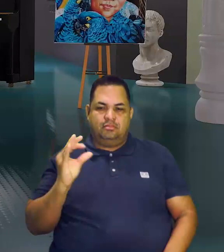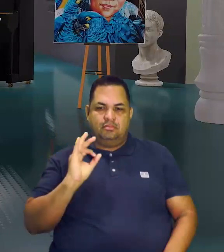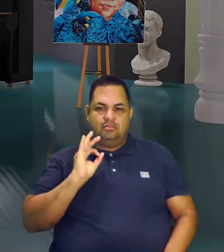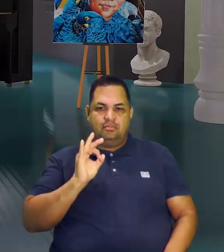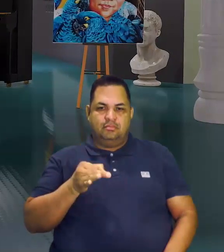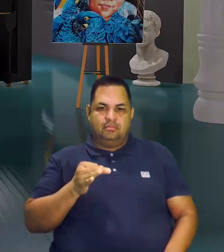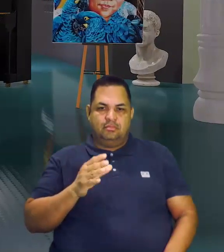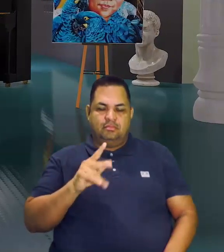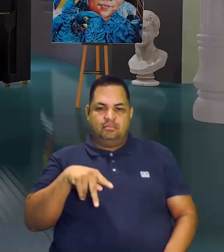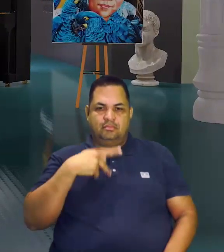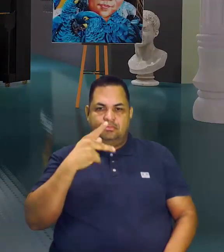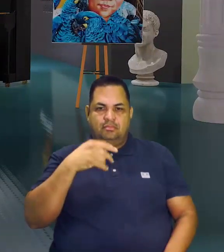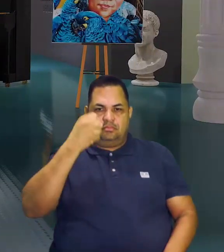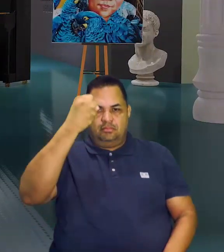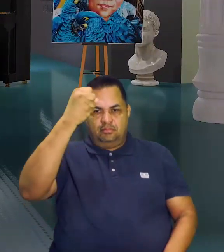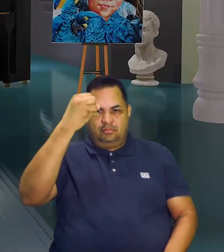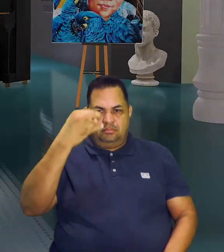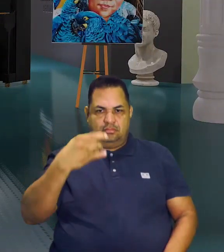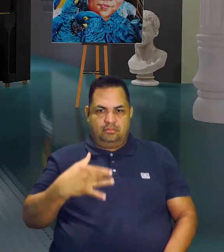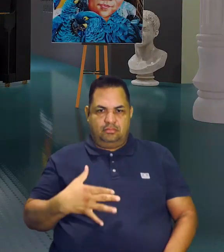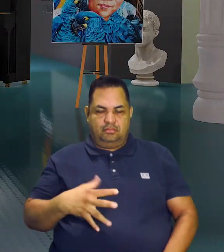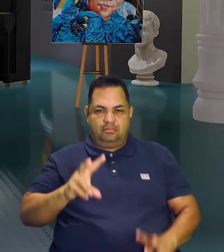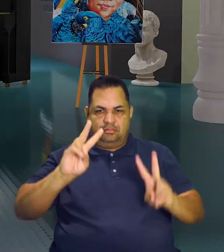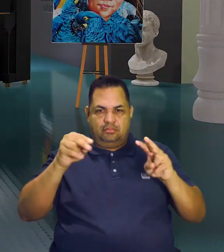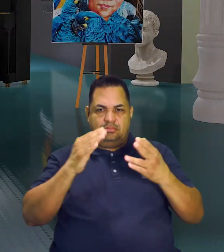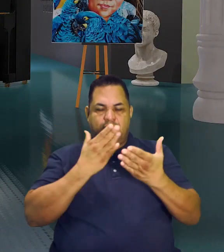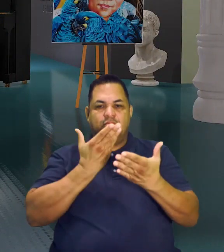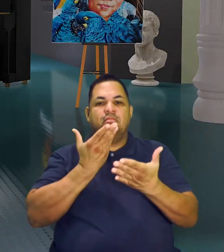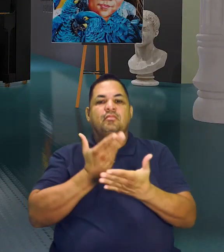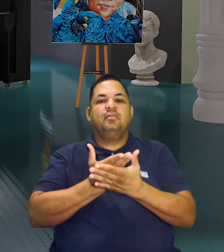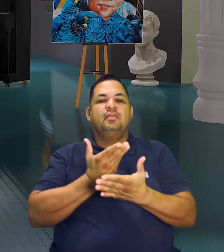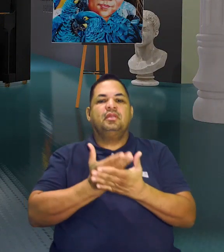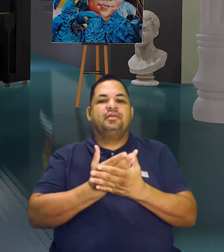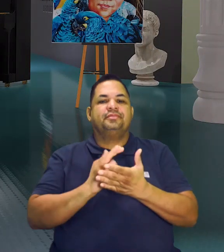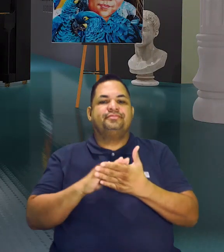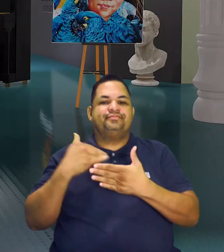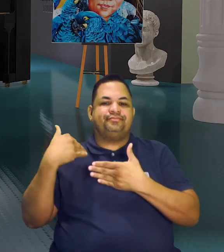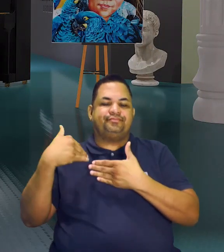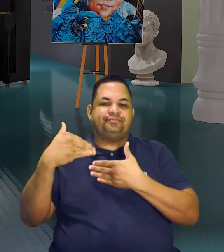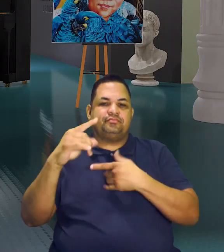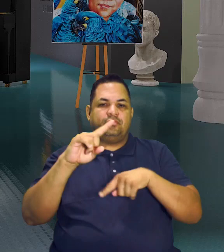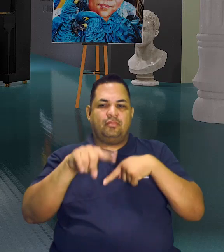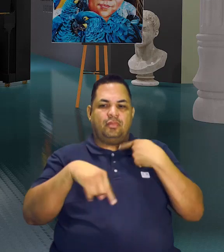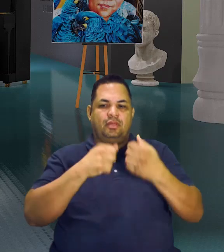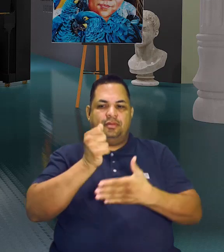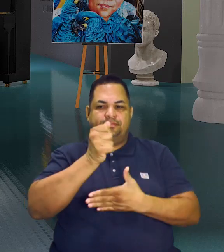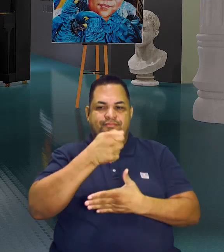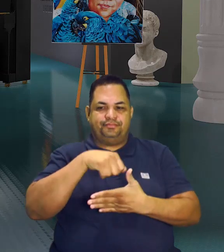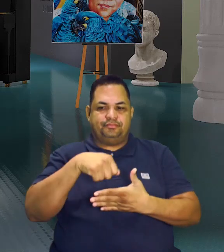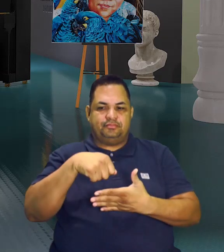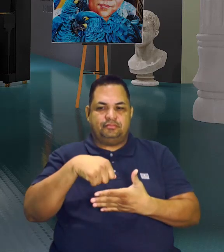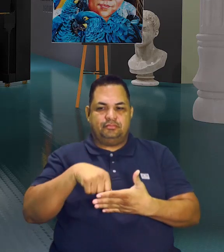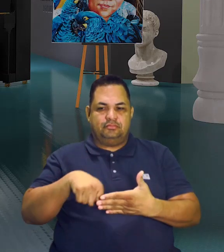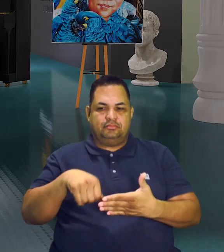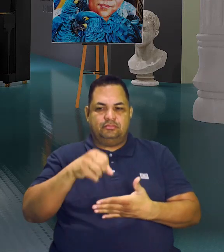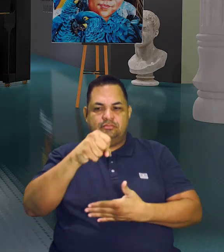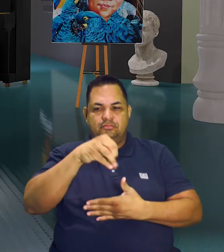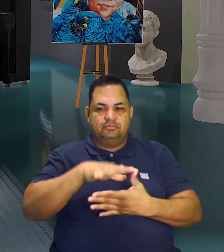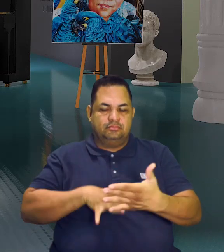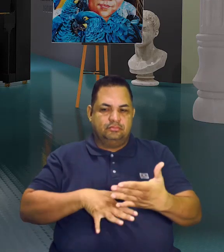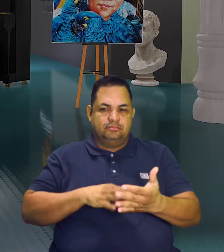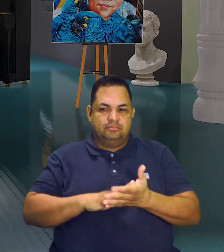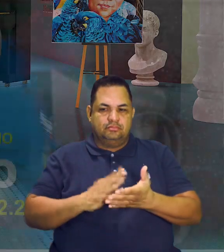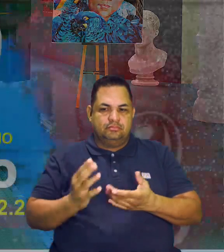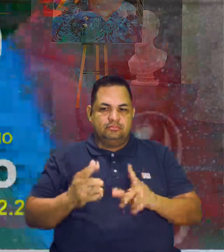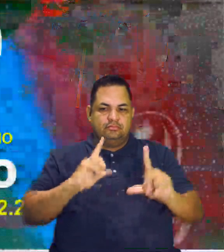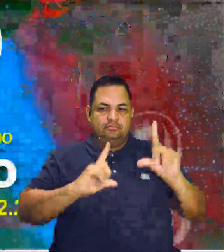certo? Vamos então falar um pouquinho sobre o tema que nós abordamos durante a aula e depois a correção das atividades. Então